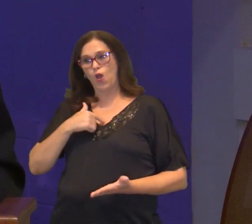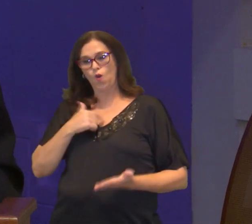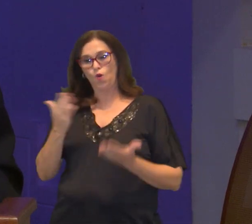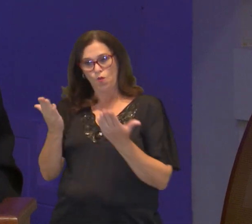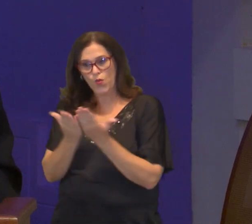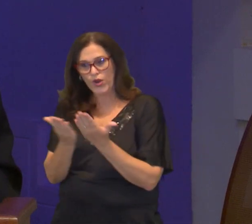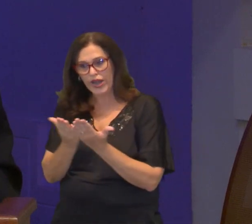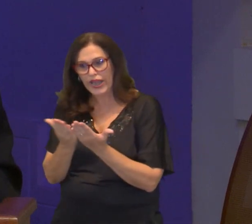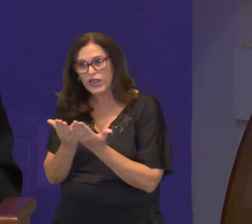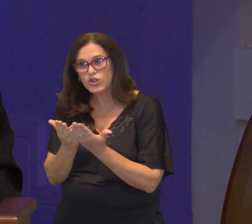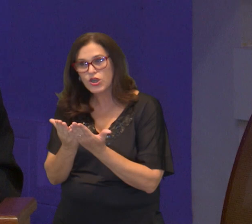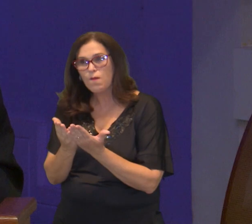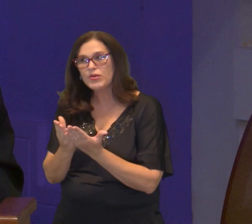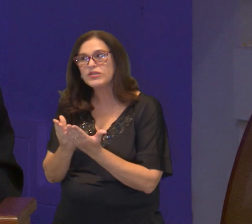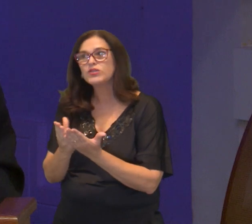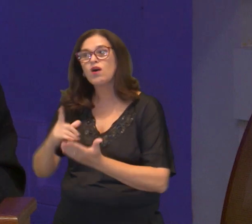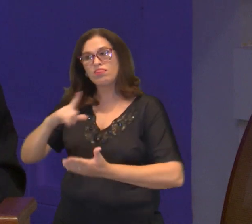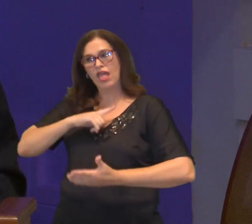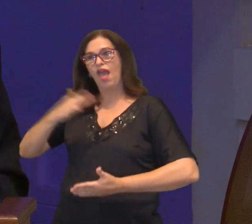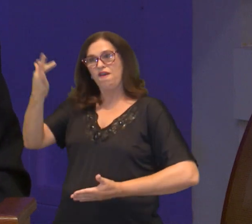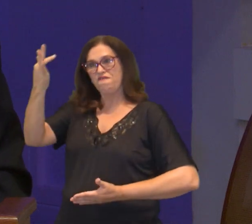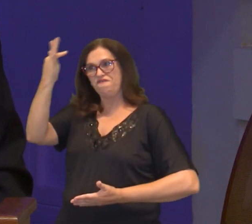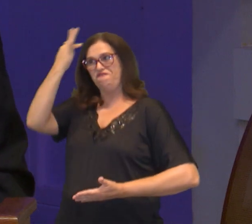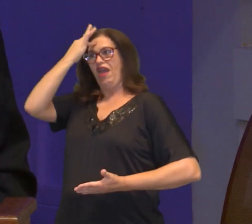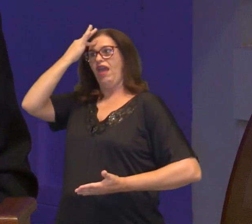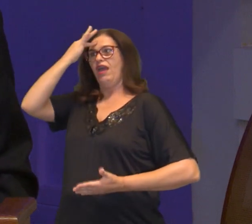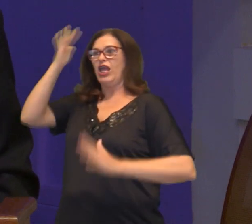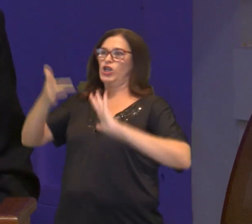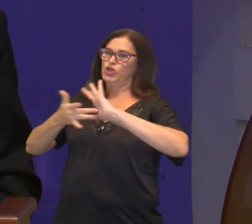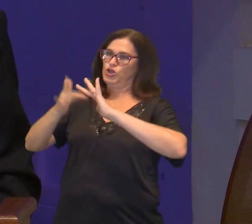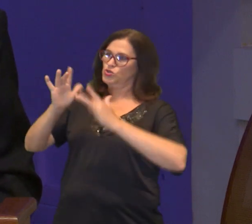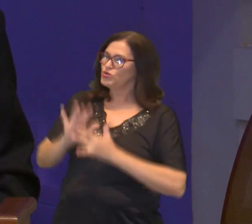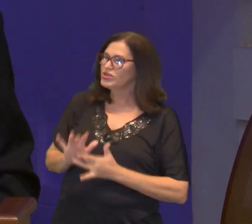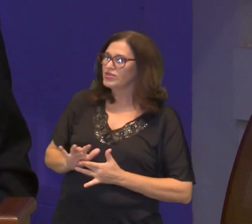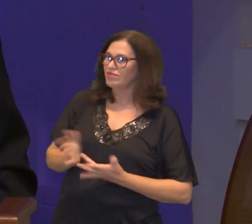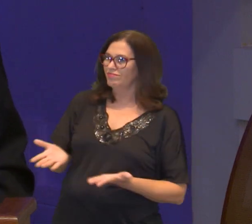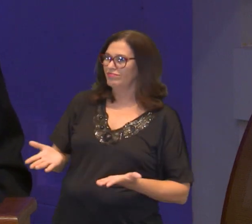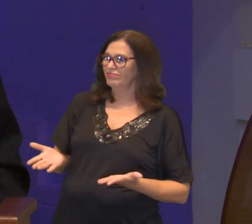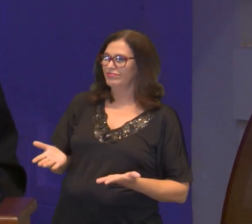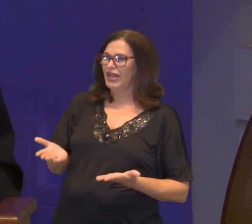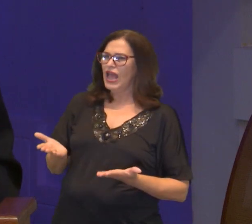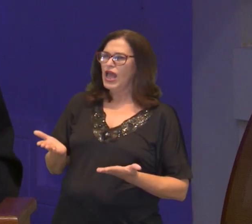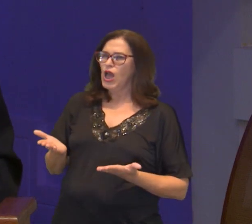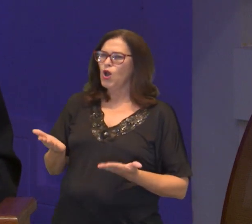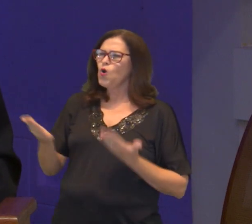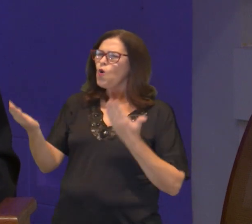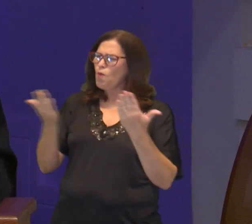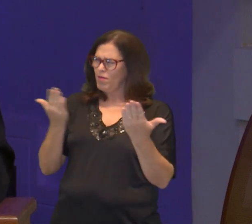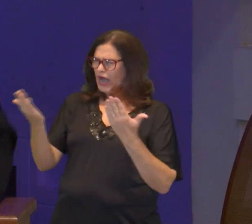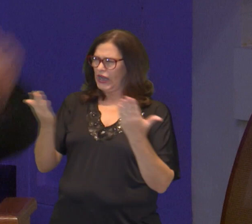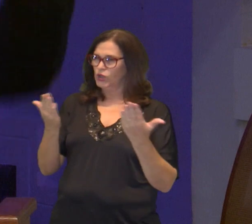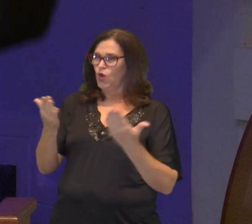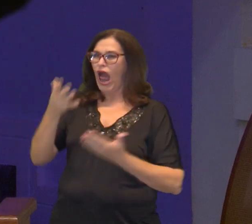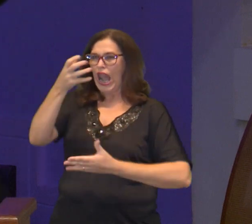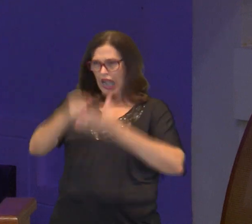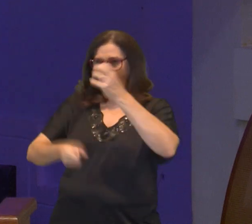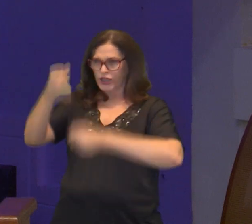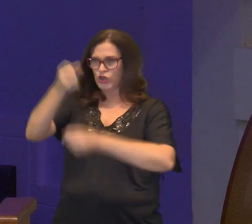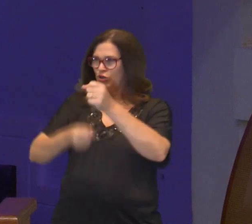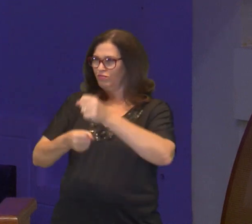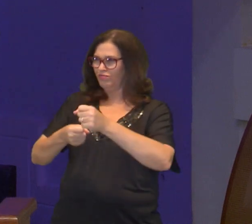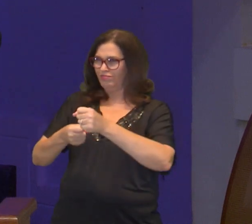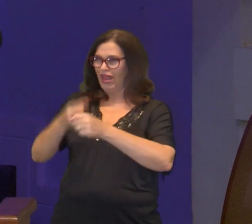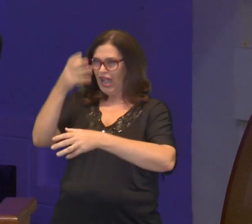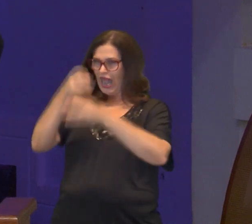ou café, ou água, esse leite foi adulterado, porque